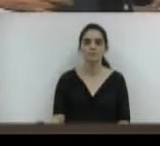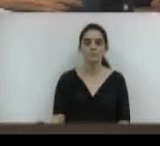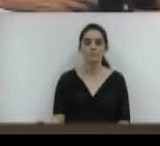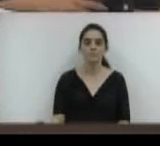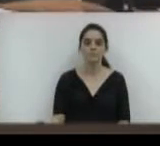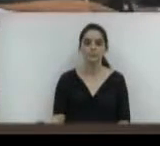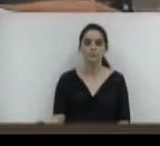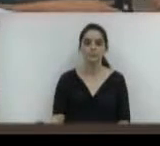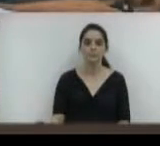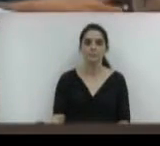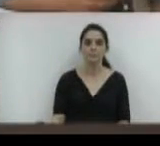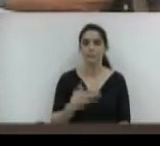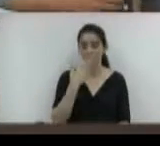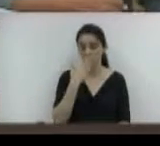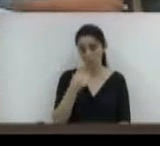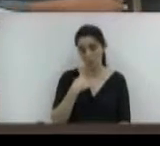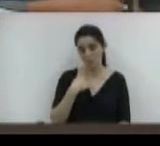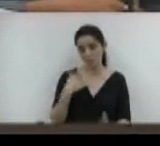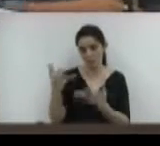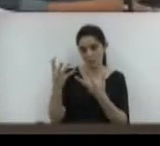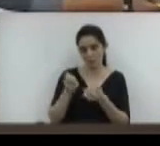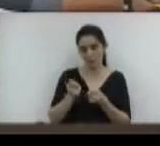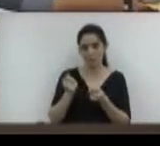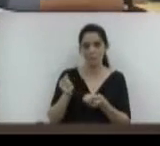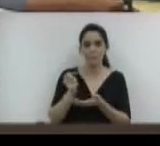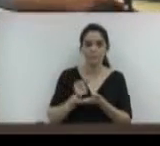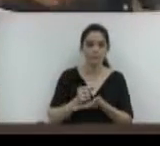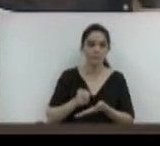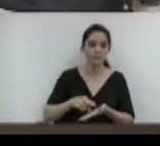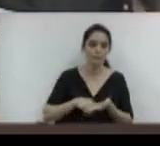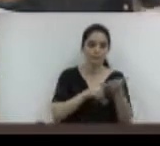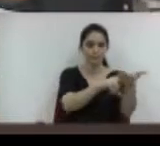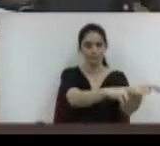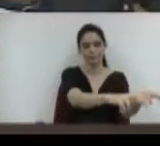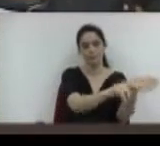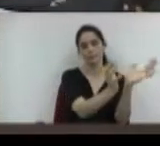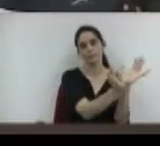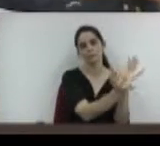A proposta é recebida pela mesa e encaminhado às comissões.